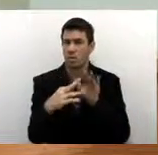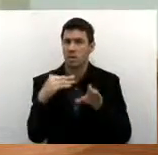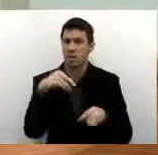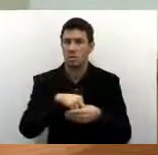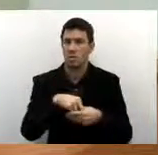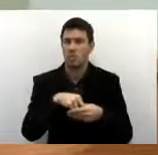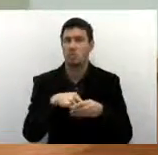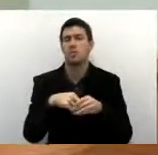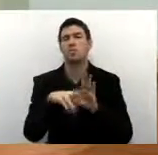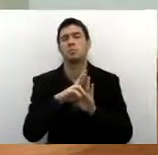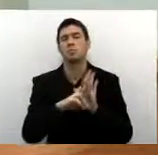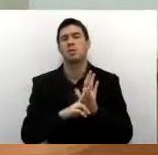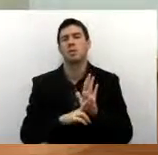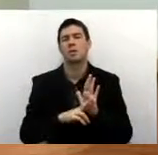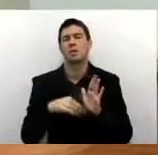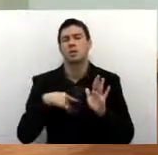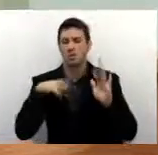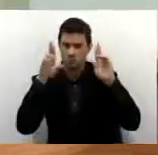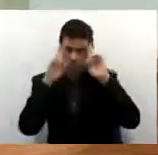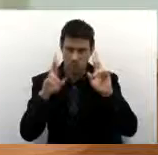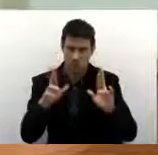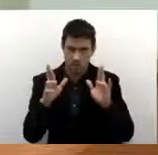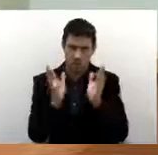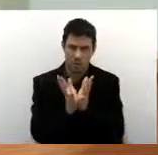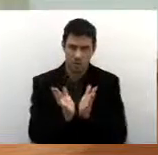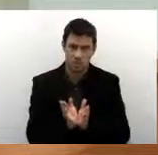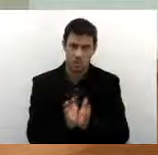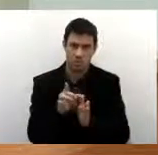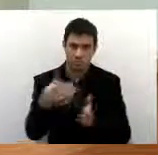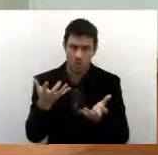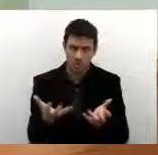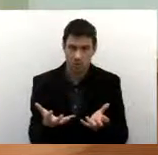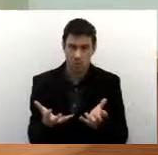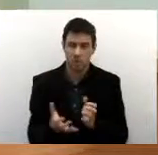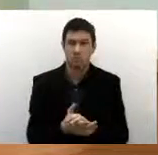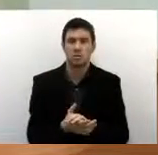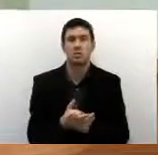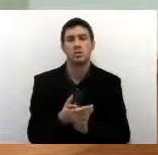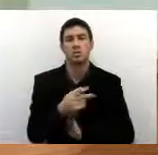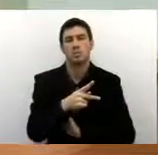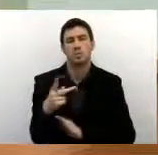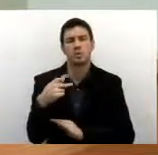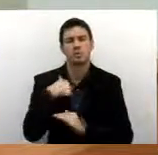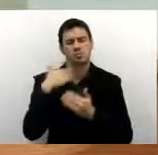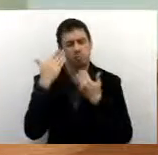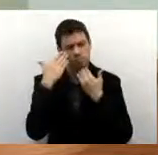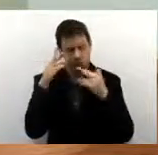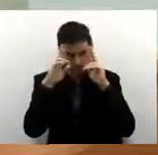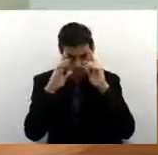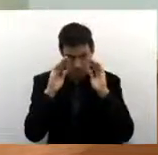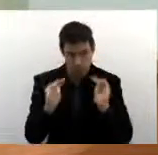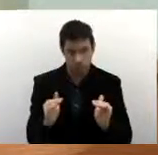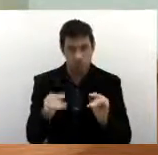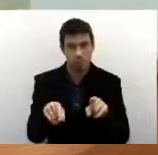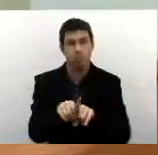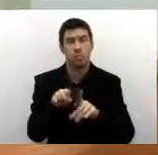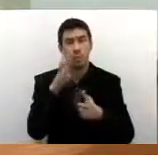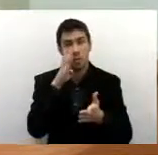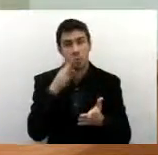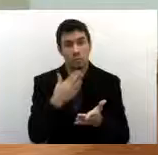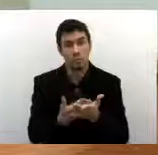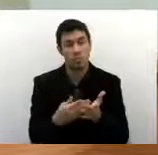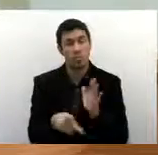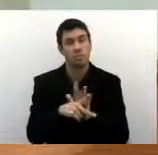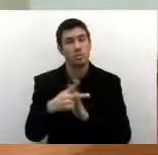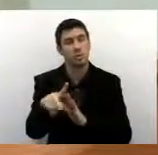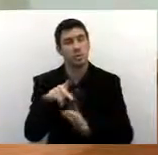interno e respeitar o espírito de corpo desta casa. É isso que eu quero, senhor presidente. Então, respeito Vossa Excelência, tenho uma grande admiração pelo senhor, né,